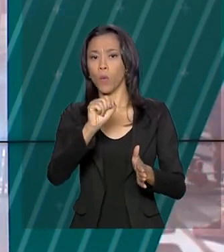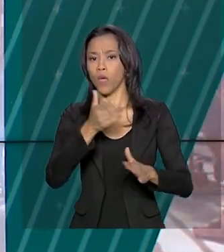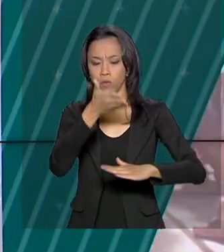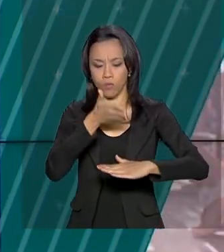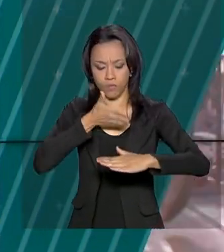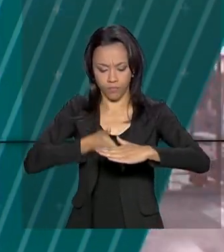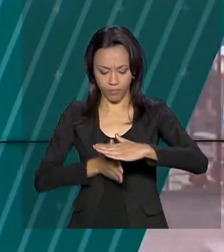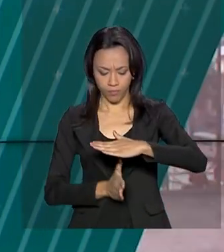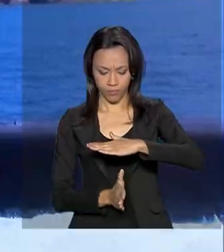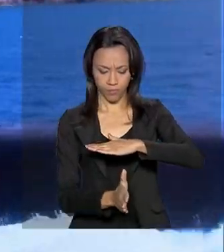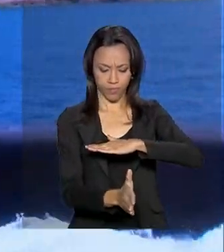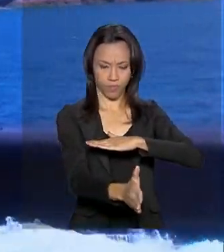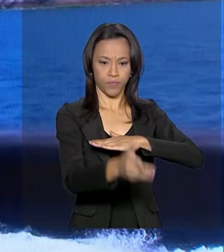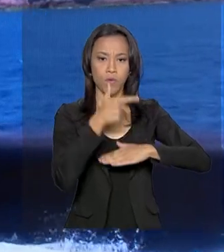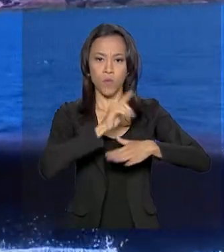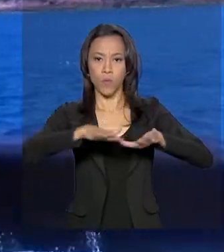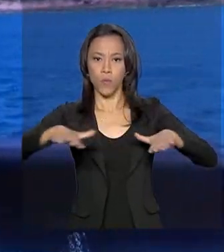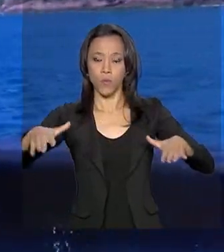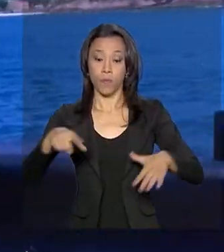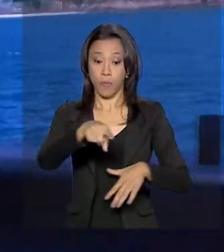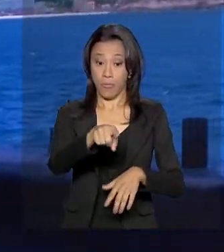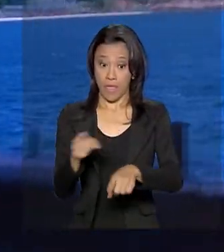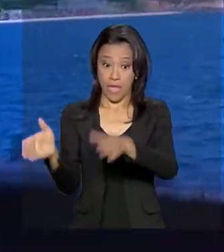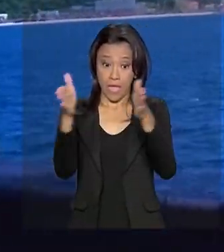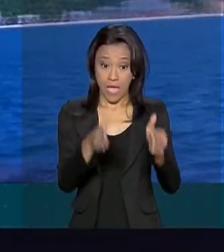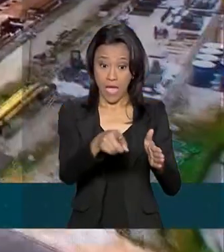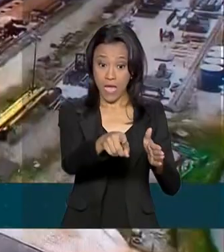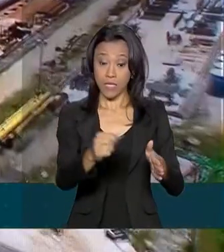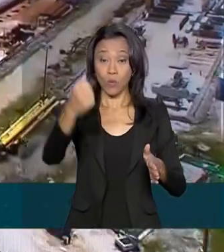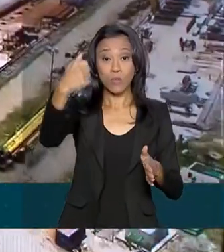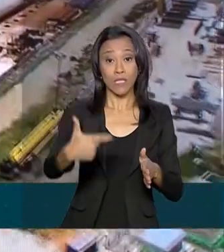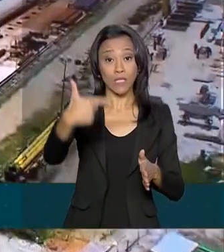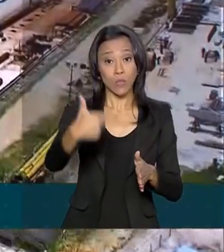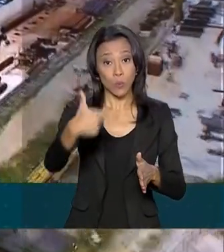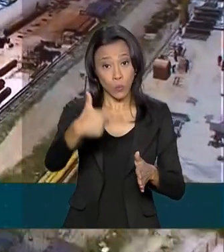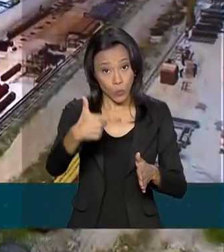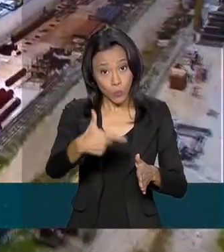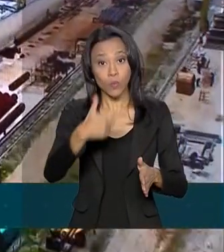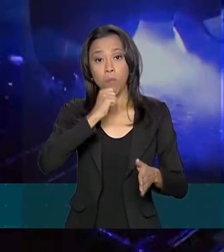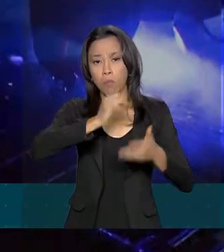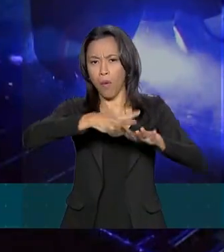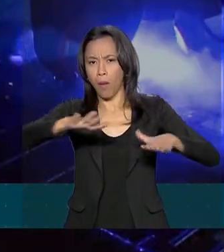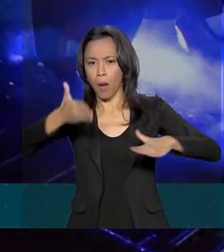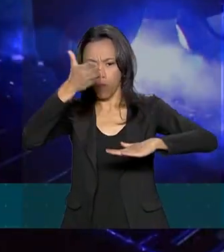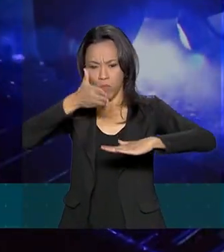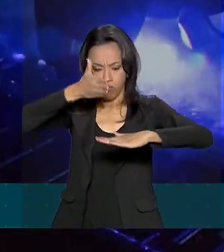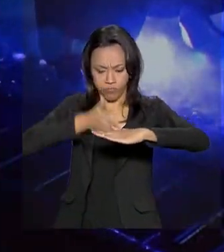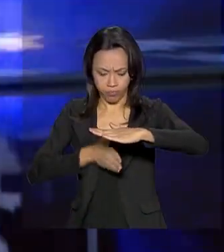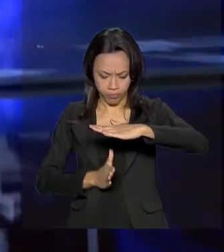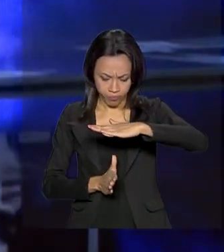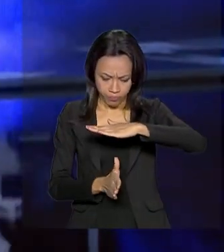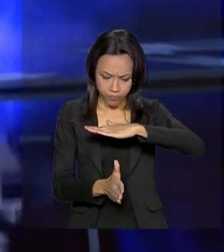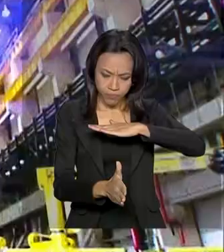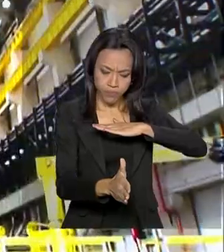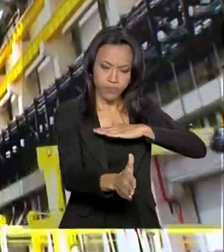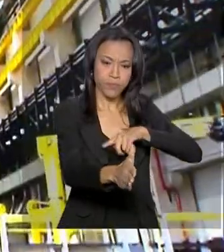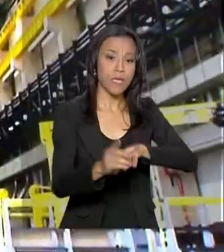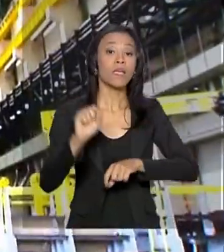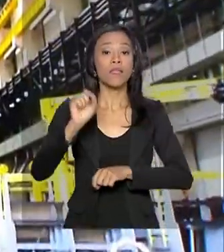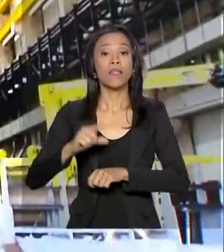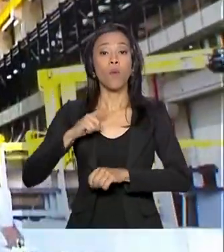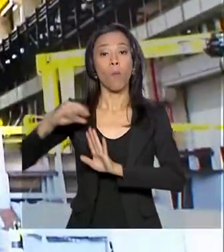Humaitá. O Humaitá é o segundo de 4 submarinos convencionais previstos no PROSUB, o Programa